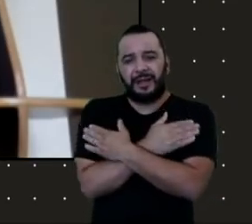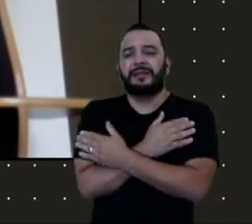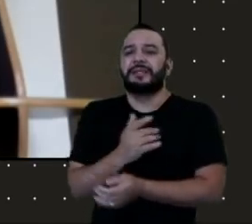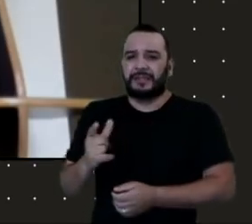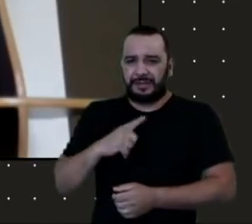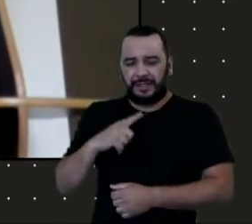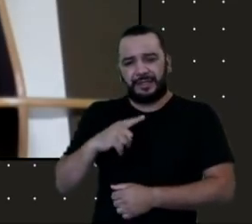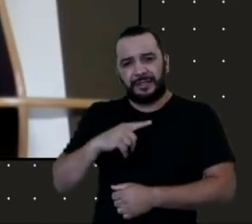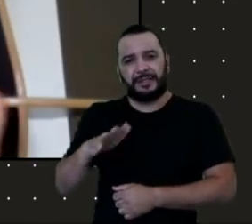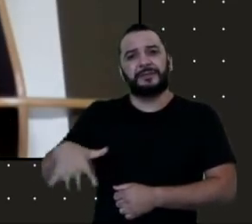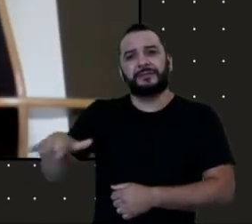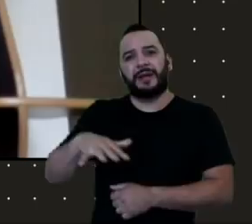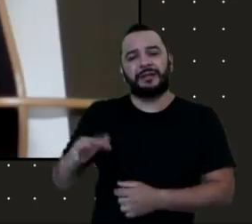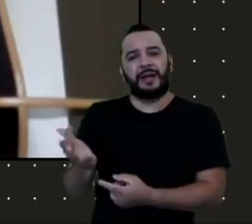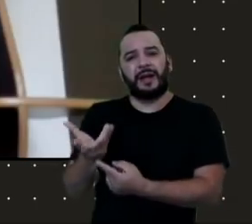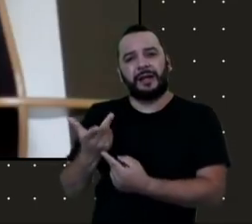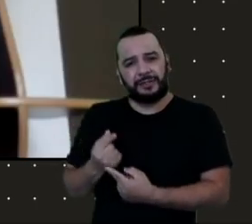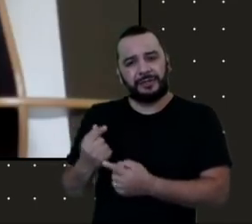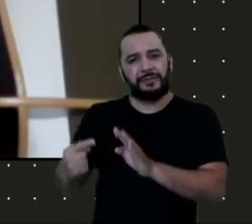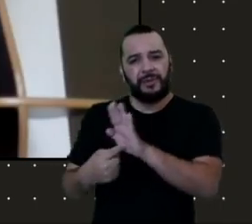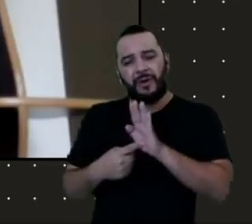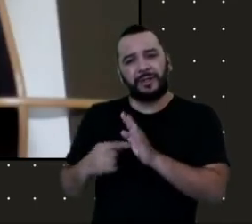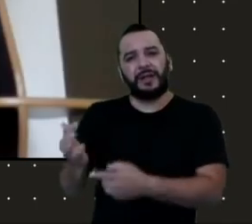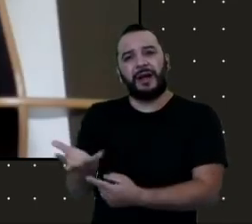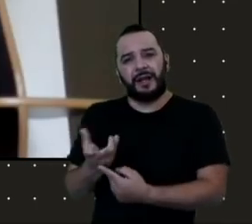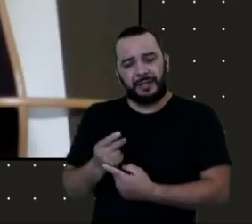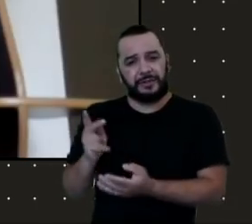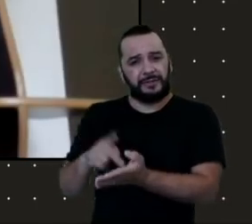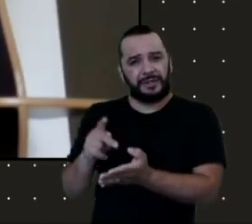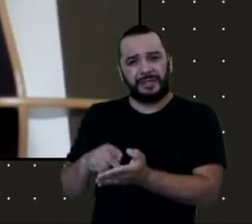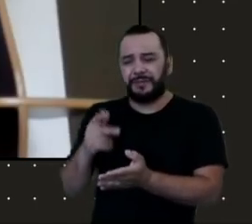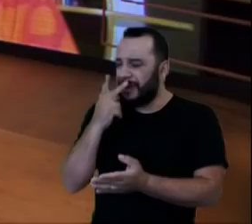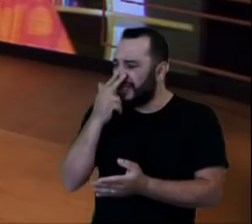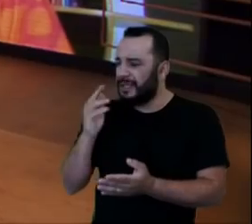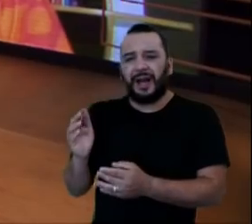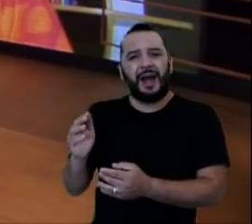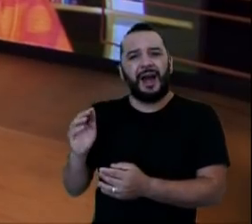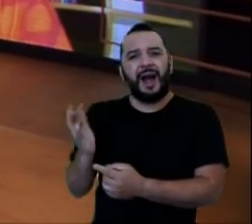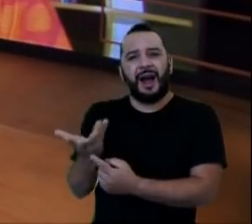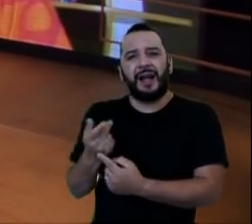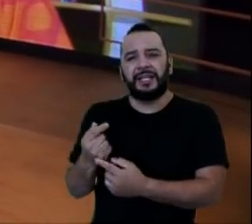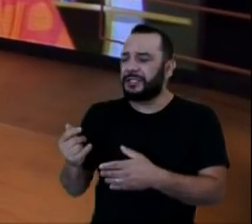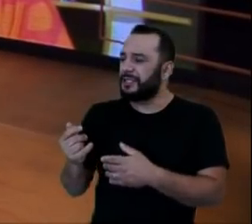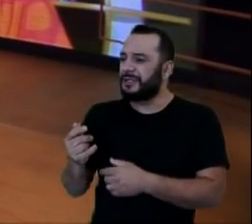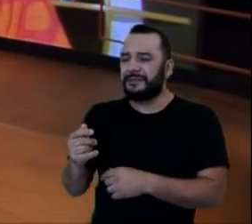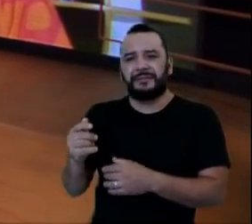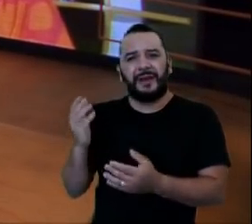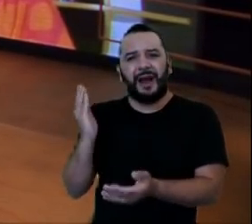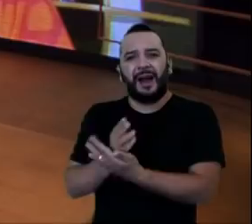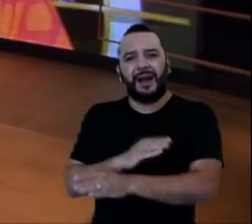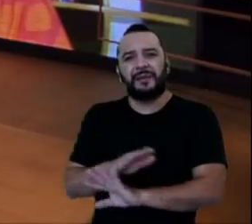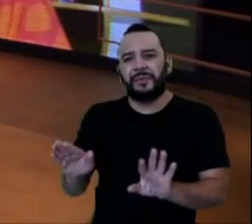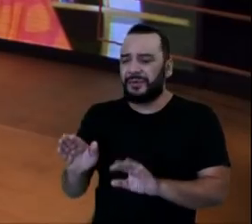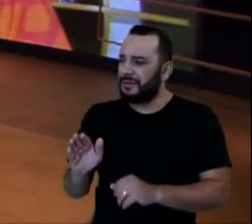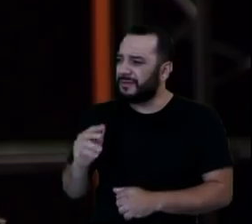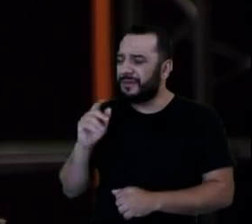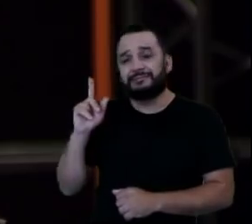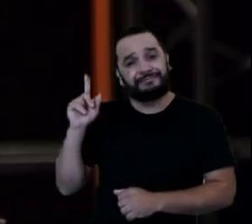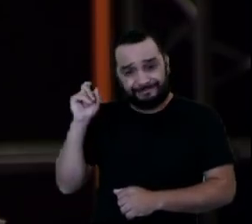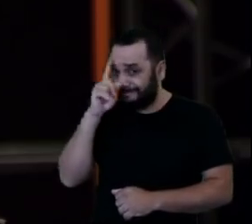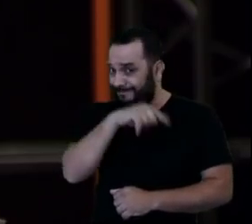foi muito triste, na verdade. Cada local de trabalho que fecha, são